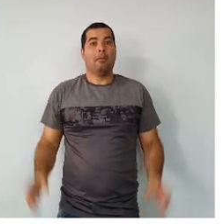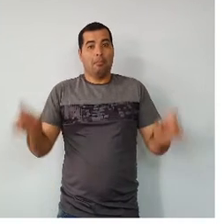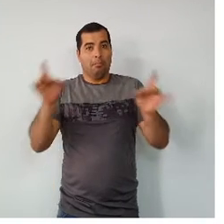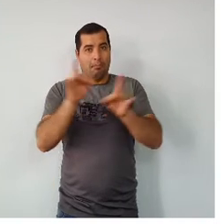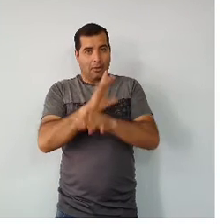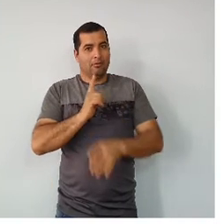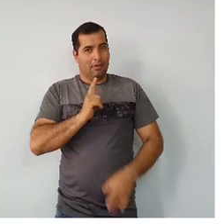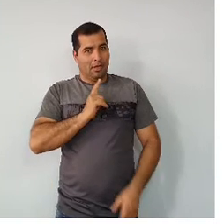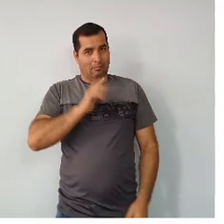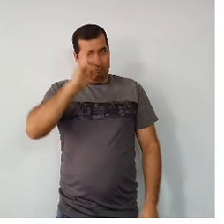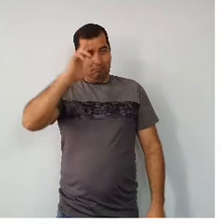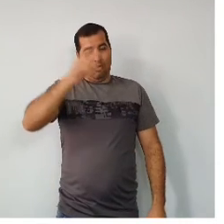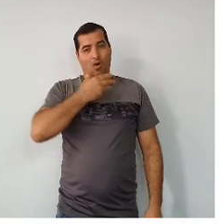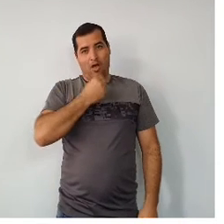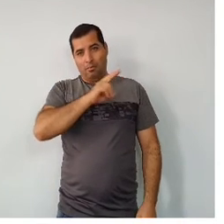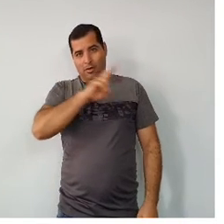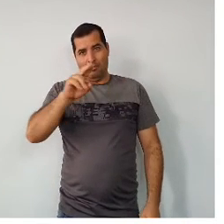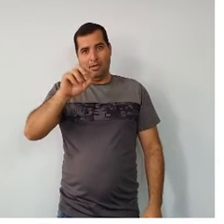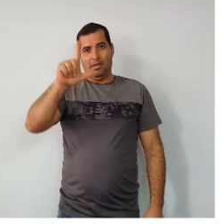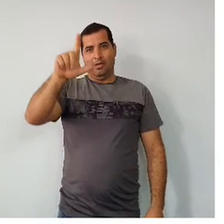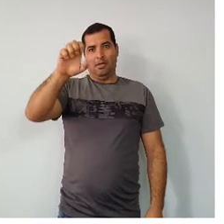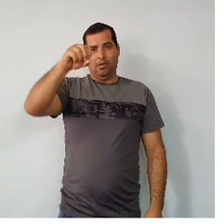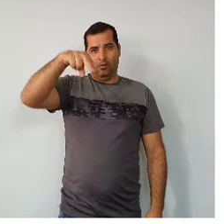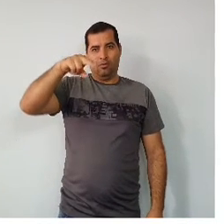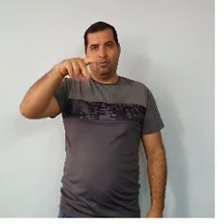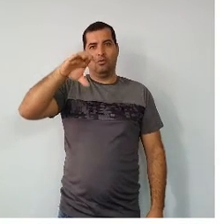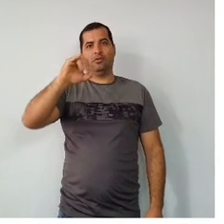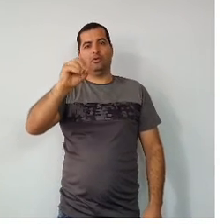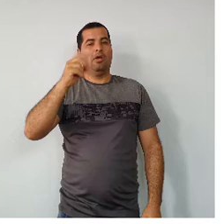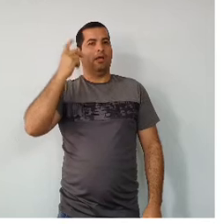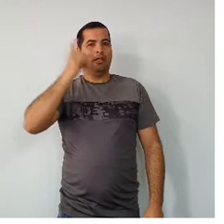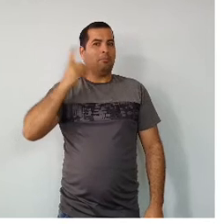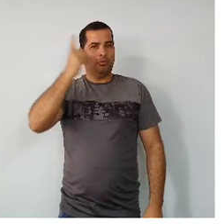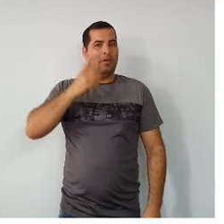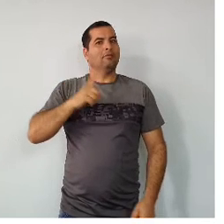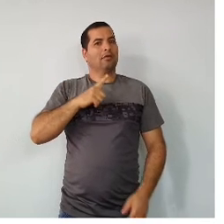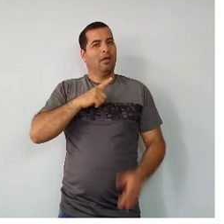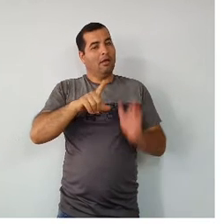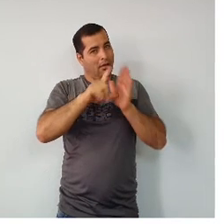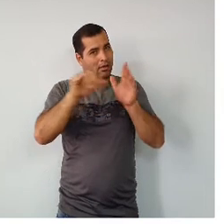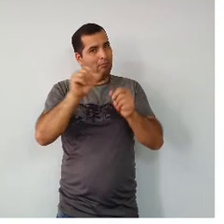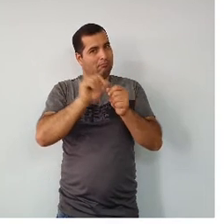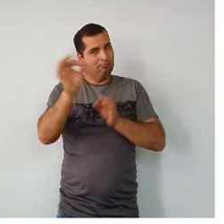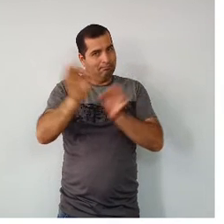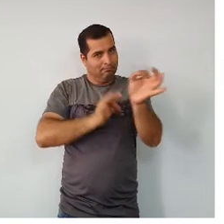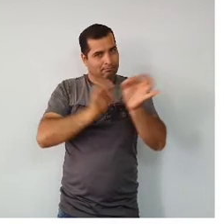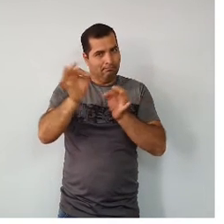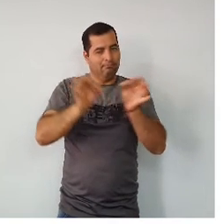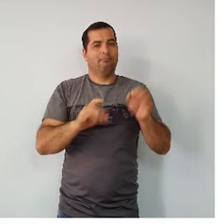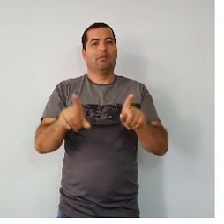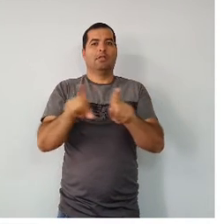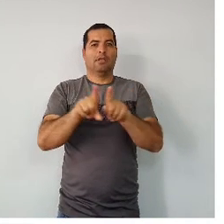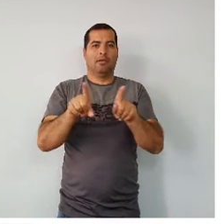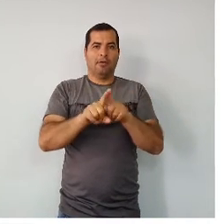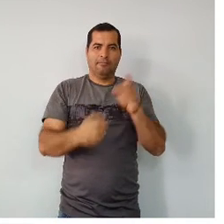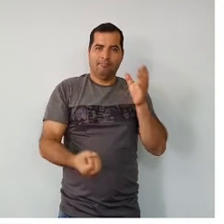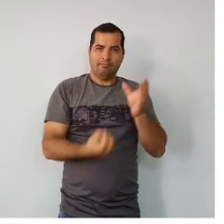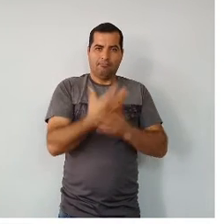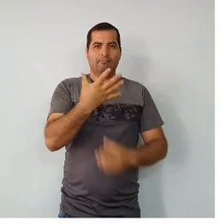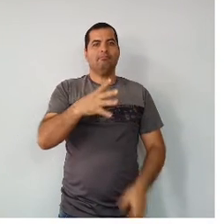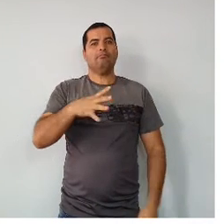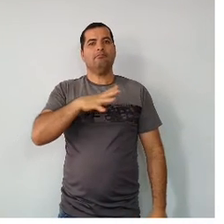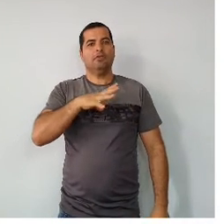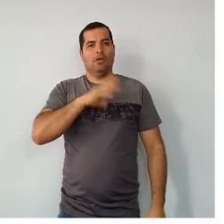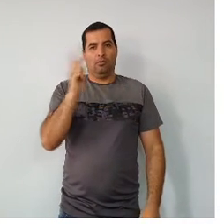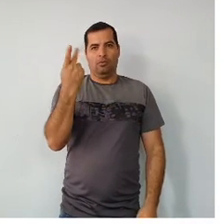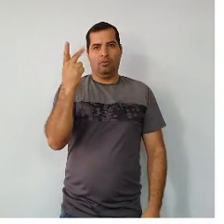Então aqui está o senhor Leôncio Ferraz Júnior, o deputado aí responsável pela lei. E a criação aí do